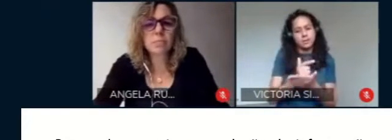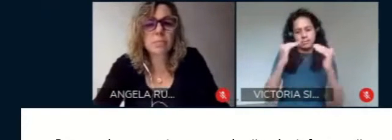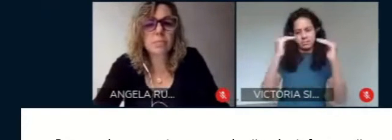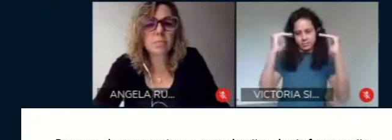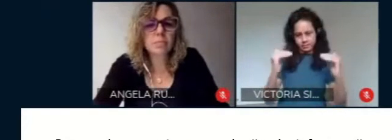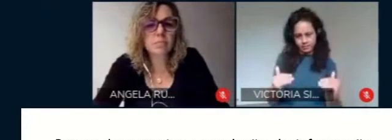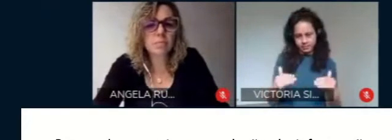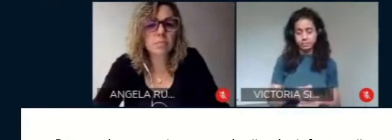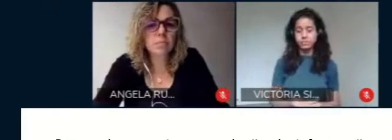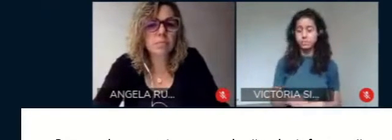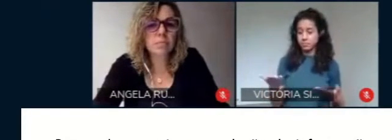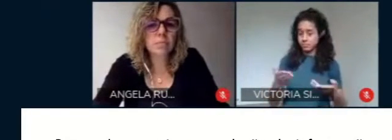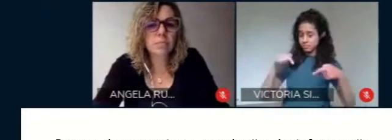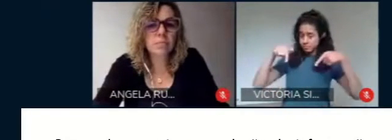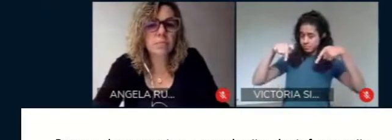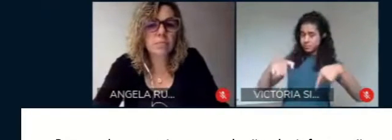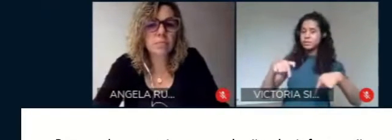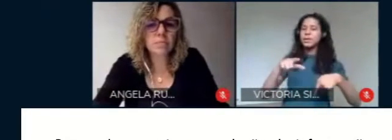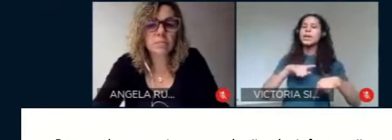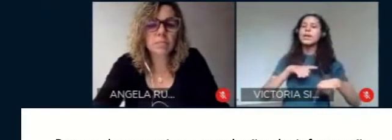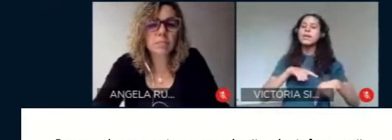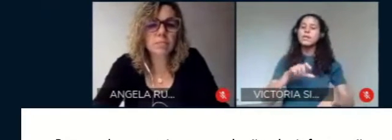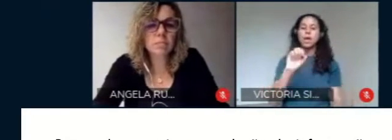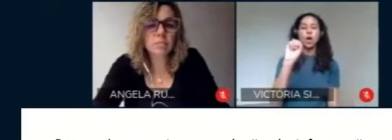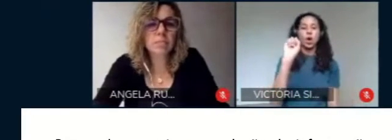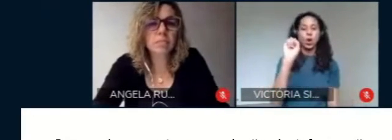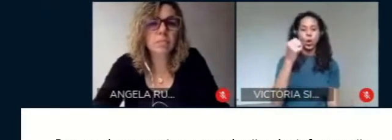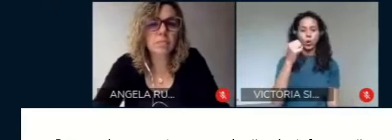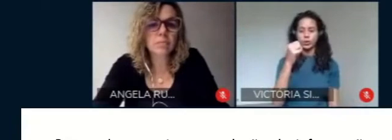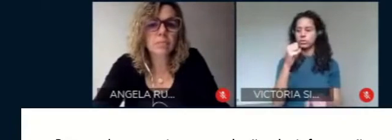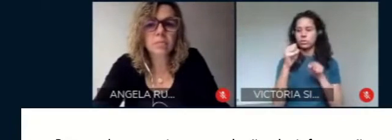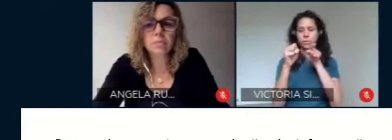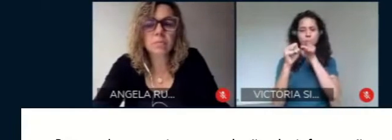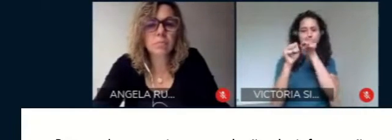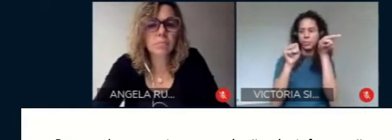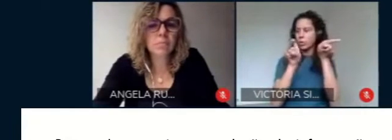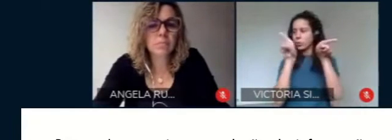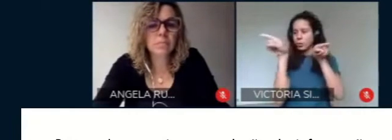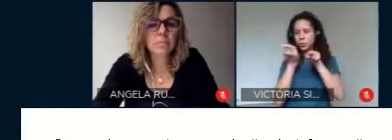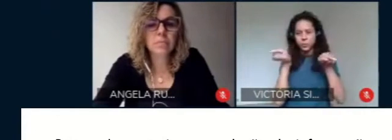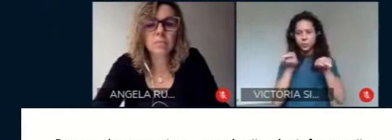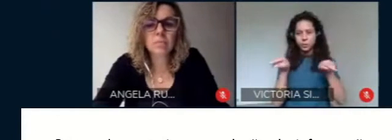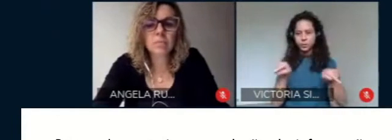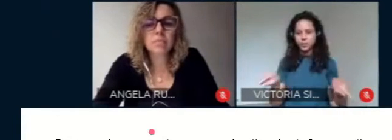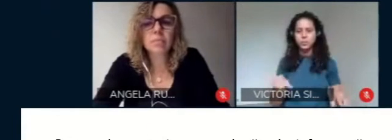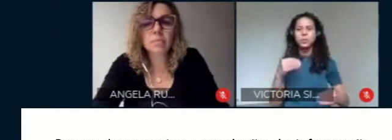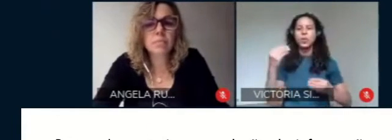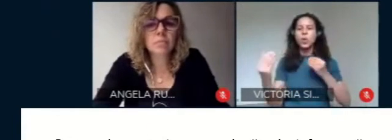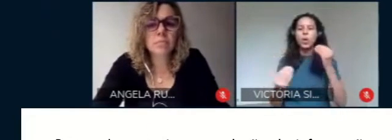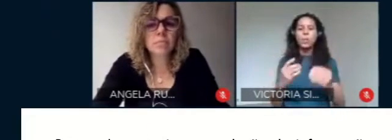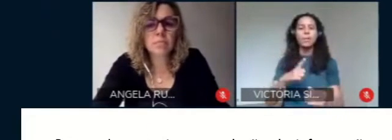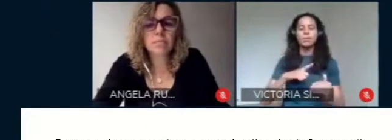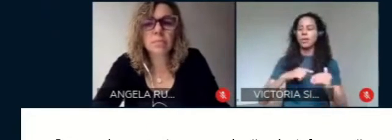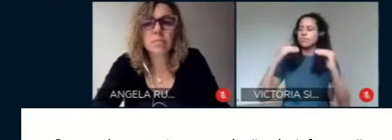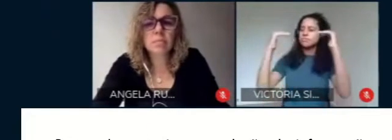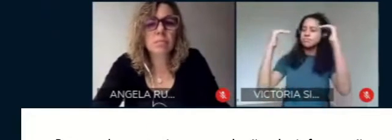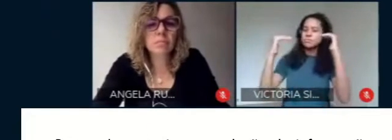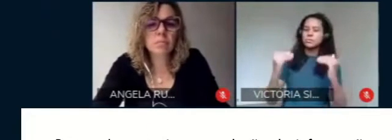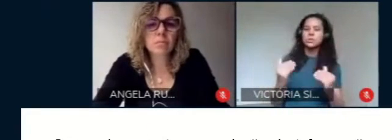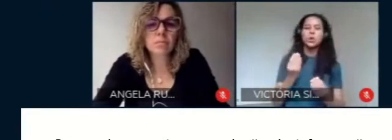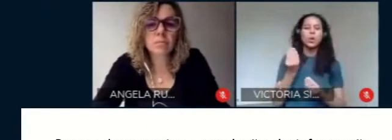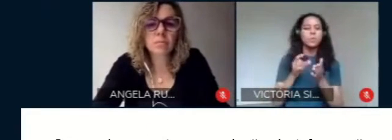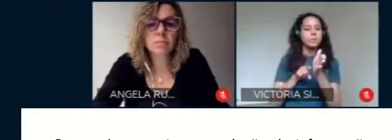que a ideia é acompanhar vocês dentro desse processo, dentro da universidade, desde reconhecer